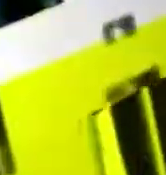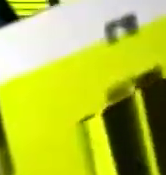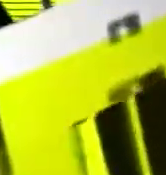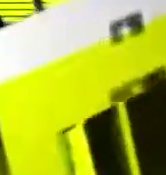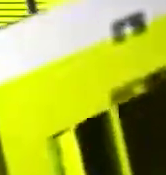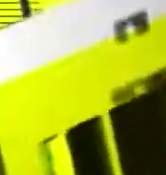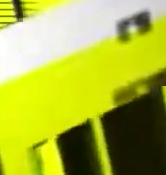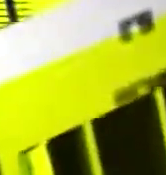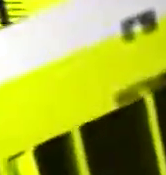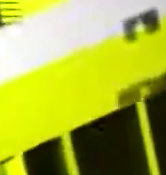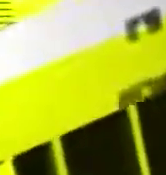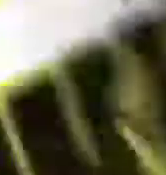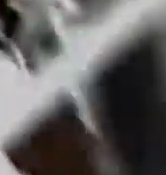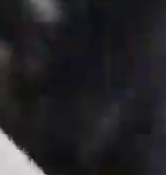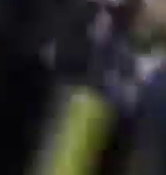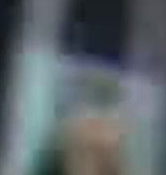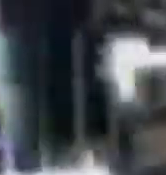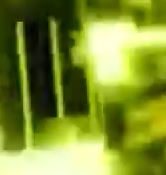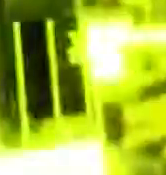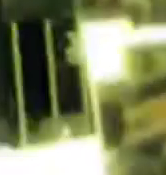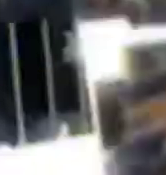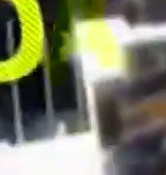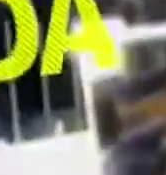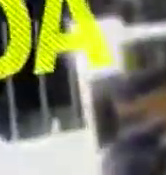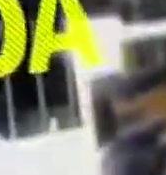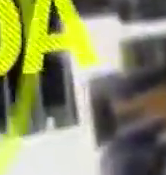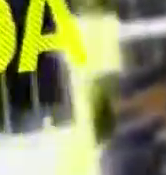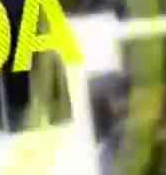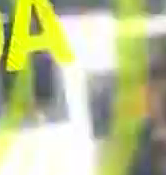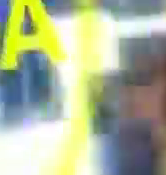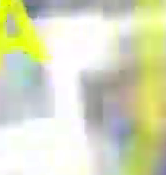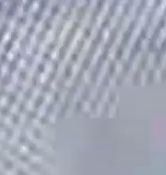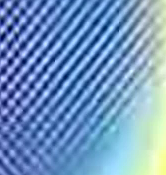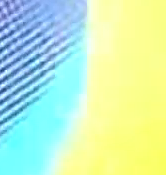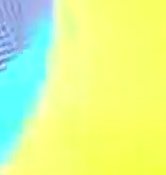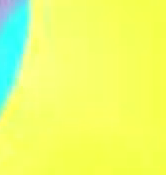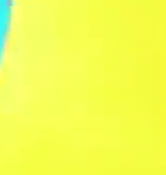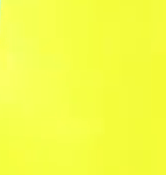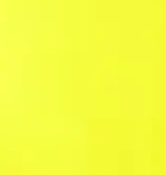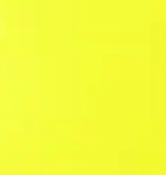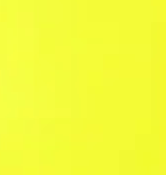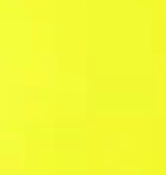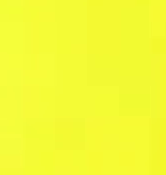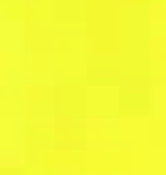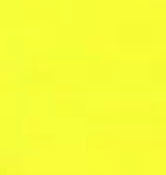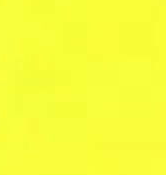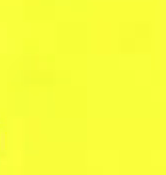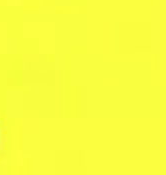Um segundo encaminhamento. Ministério de Santos, no meu estado de São Paulo.